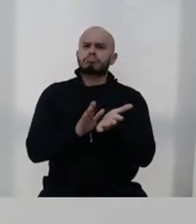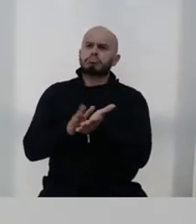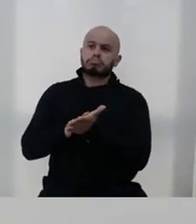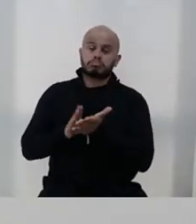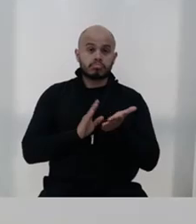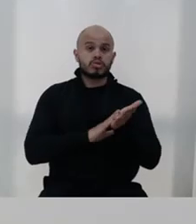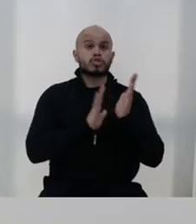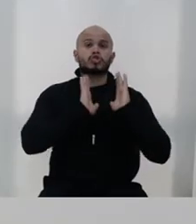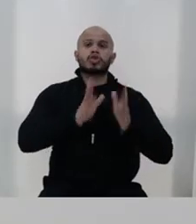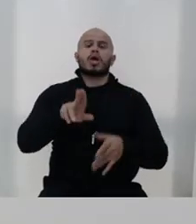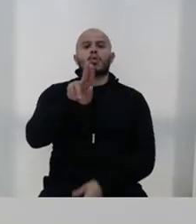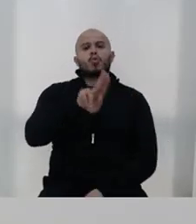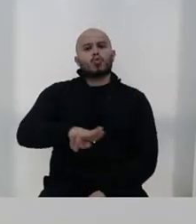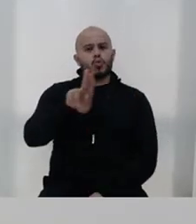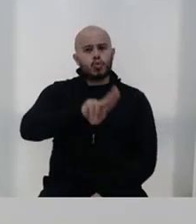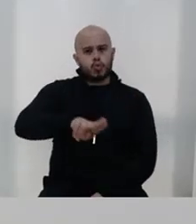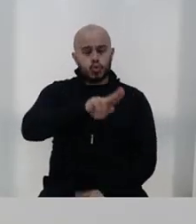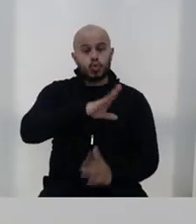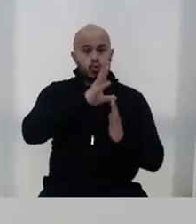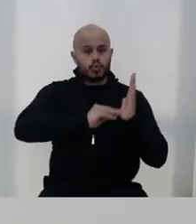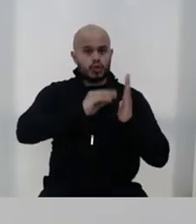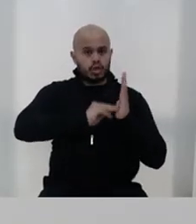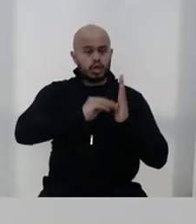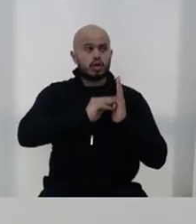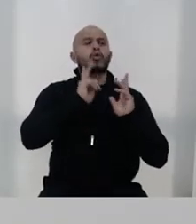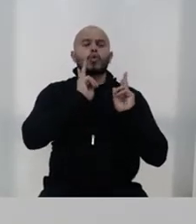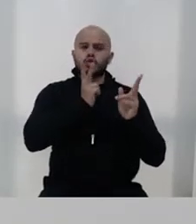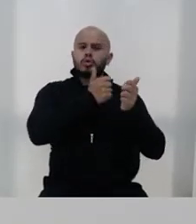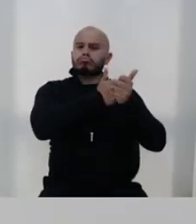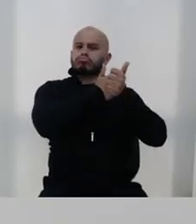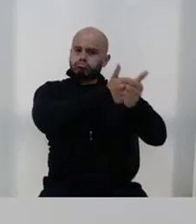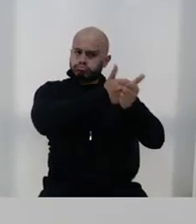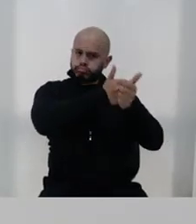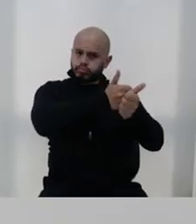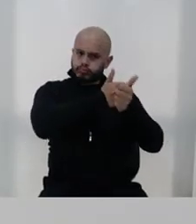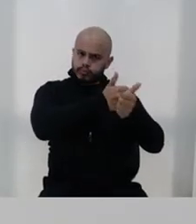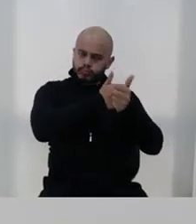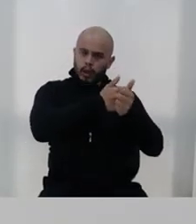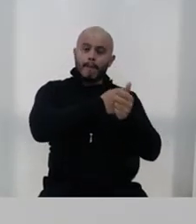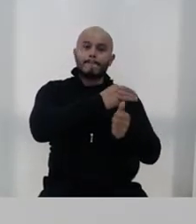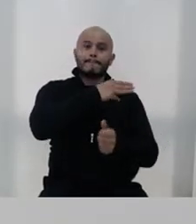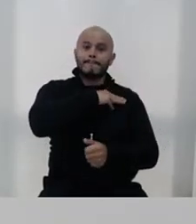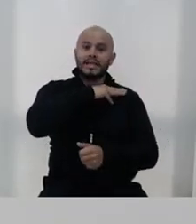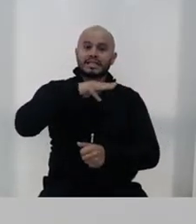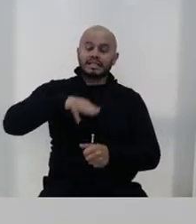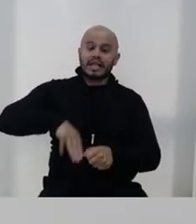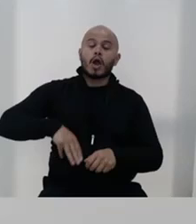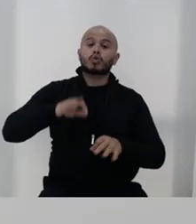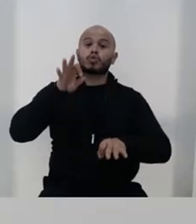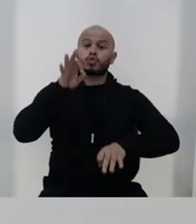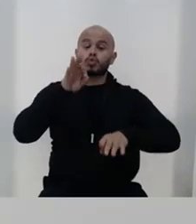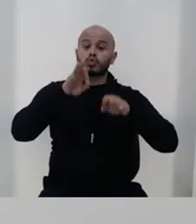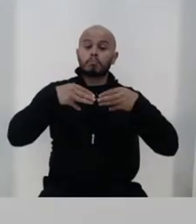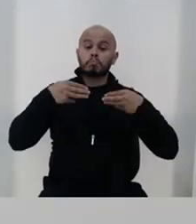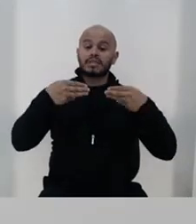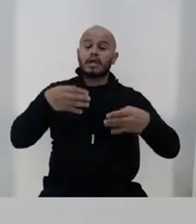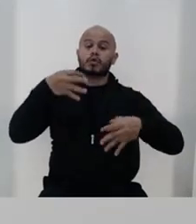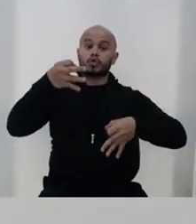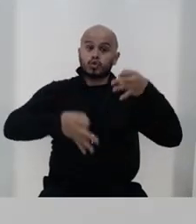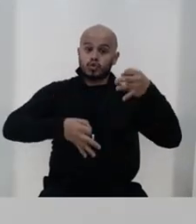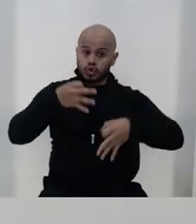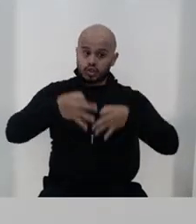foi utilizado como modelo, está sendo utilizado como modelo pelo Ministério da Justiça, para a política